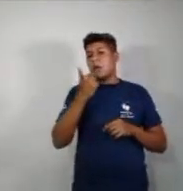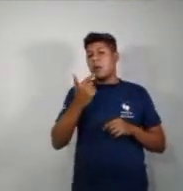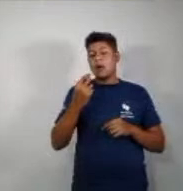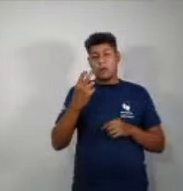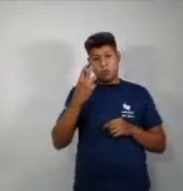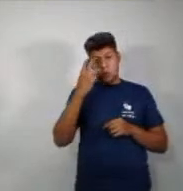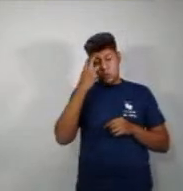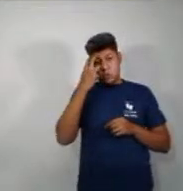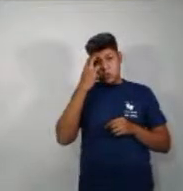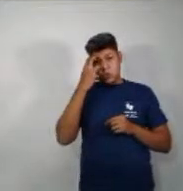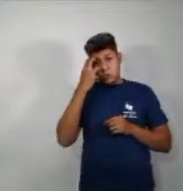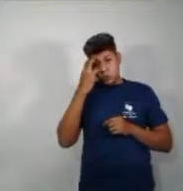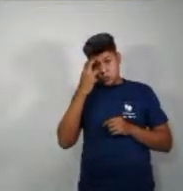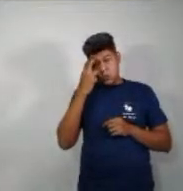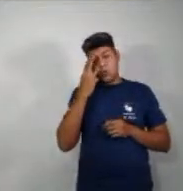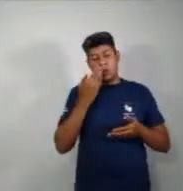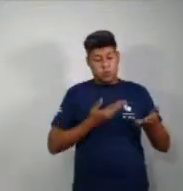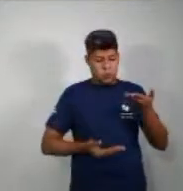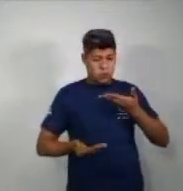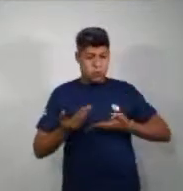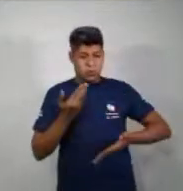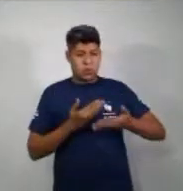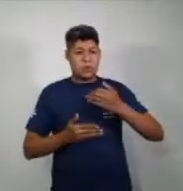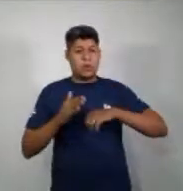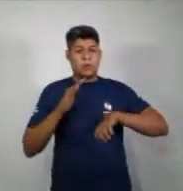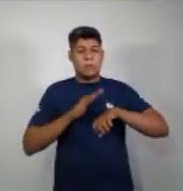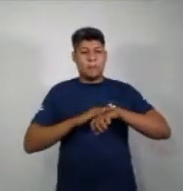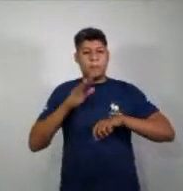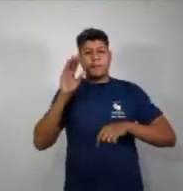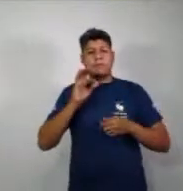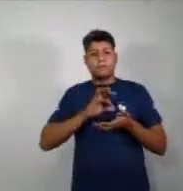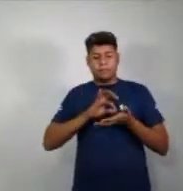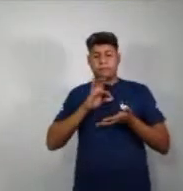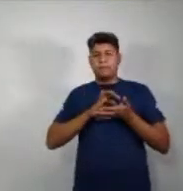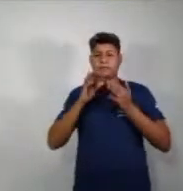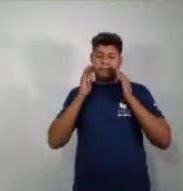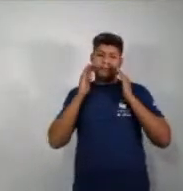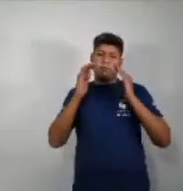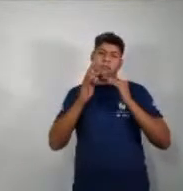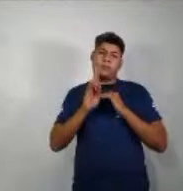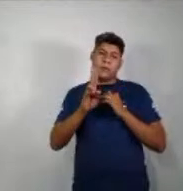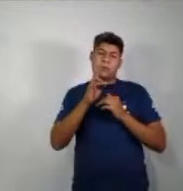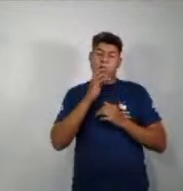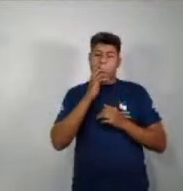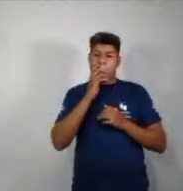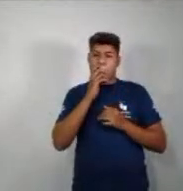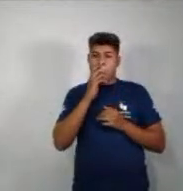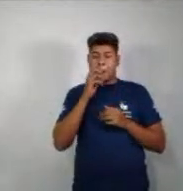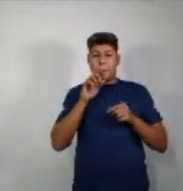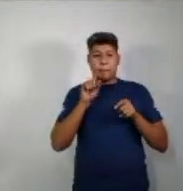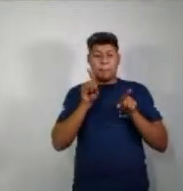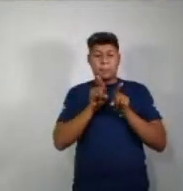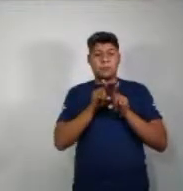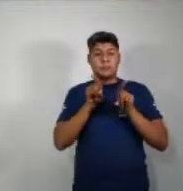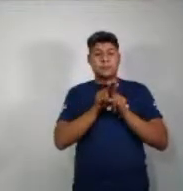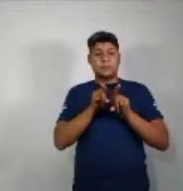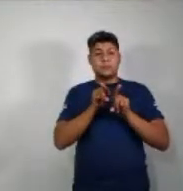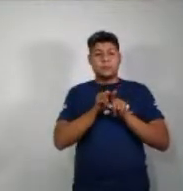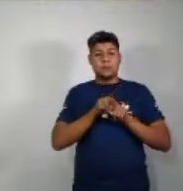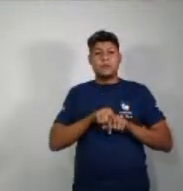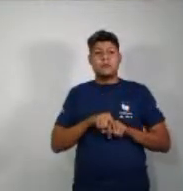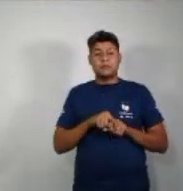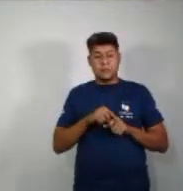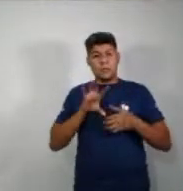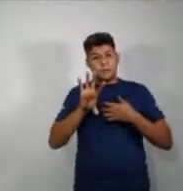muito predisposta, né? E realmente muito dedicado. E muito Porque uma afetiva, pessoa né? tava